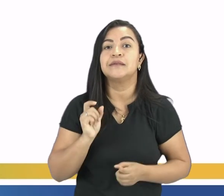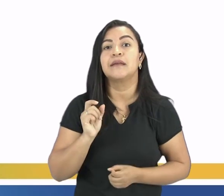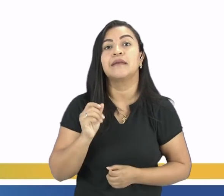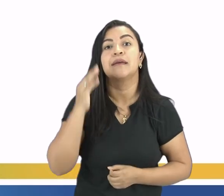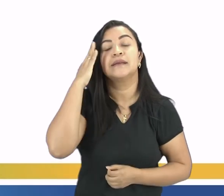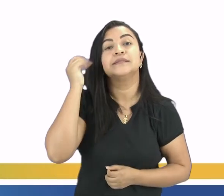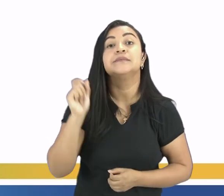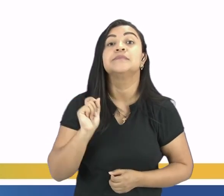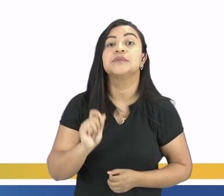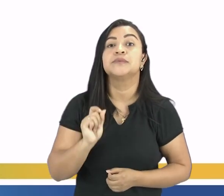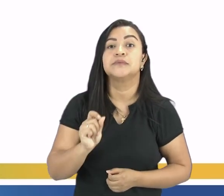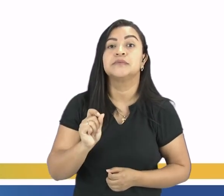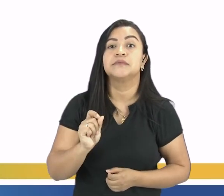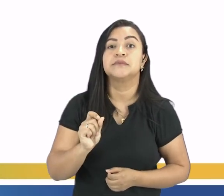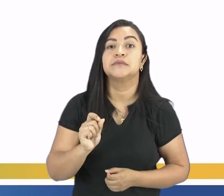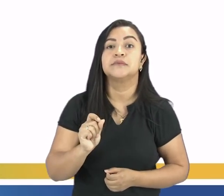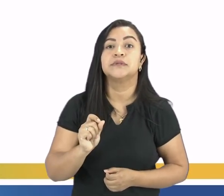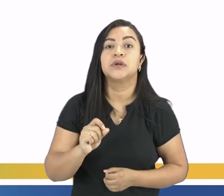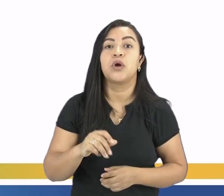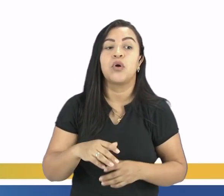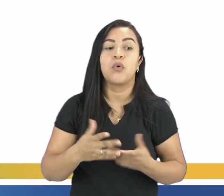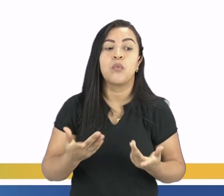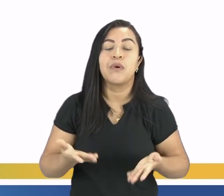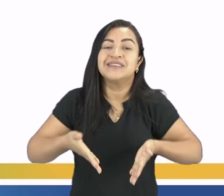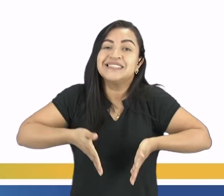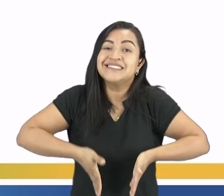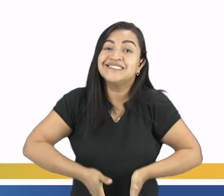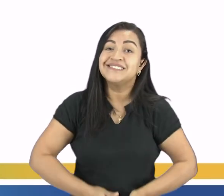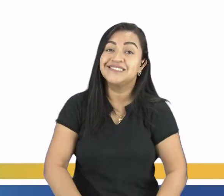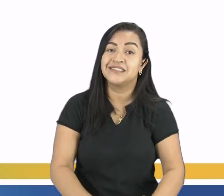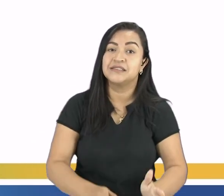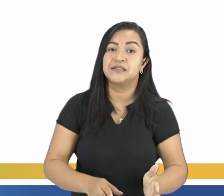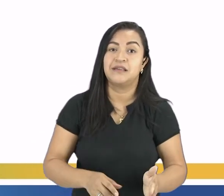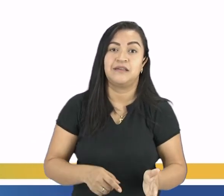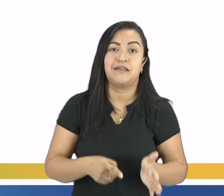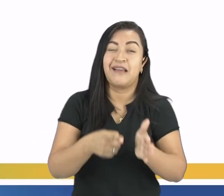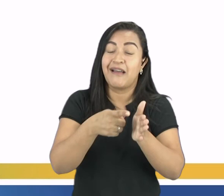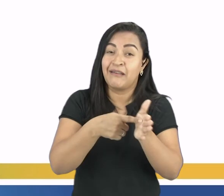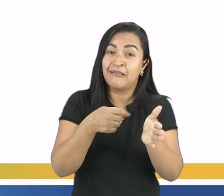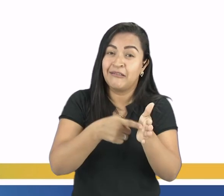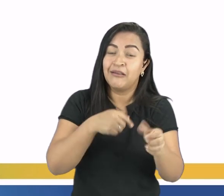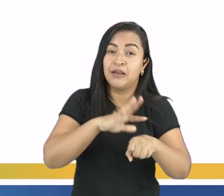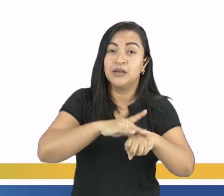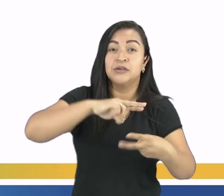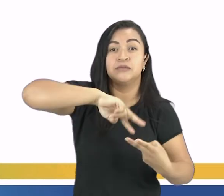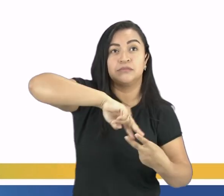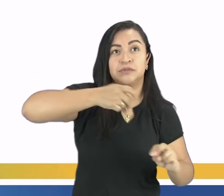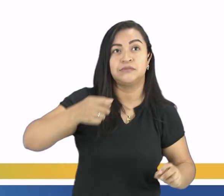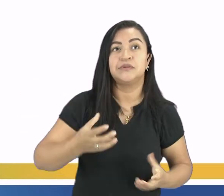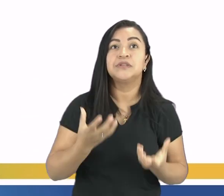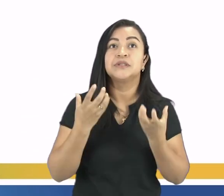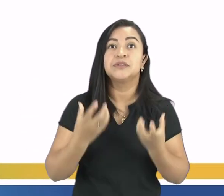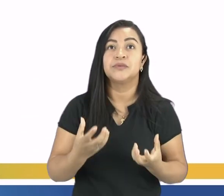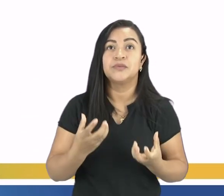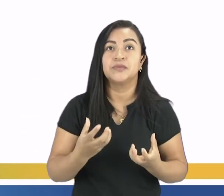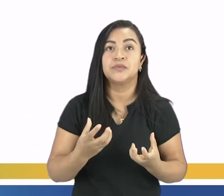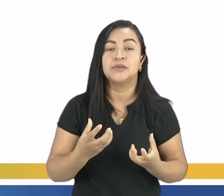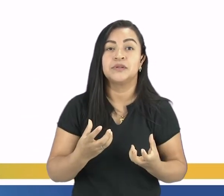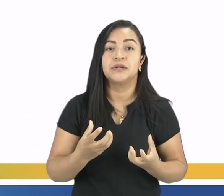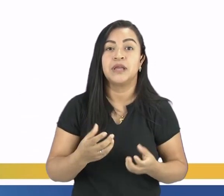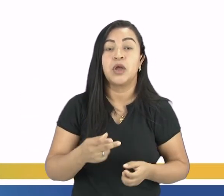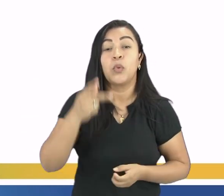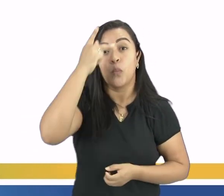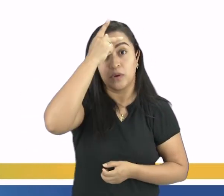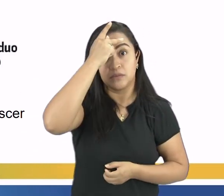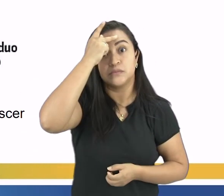do filho nascer com albinismo ou ser portador da anomalia. Então ele quer portador e albino. Ele não quer